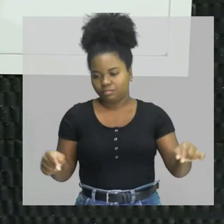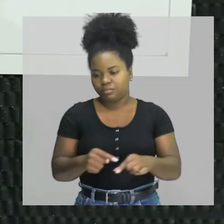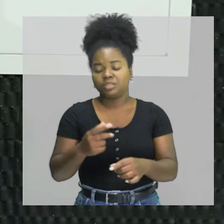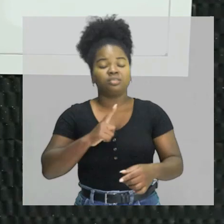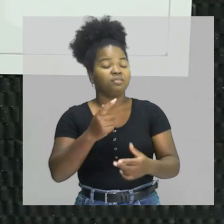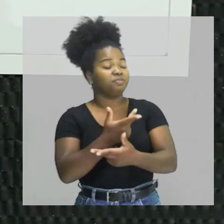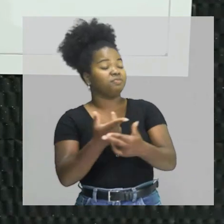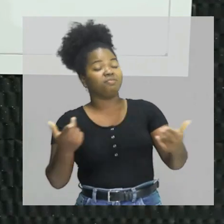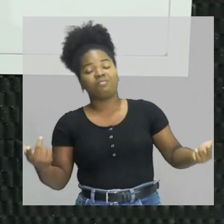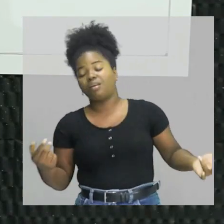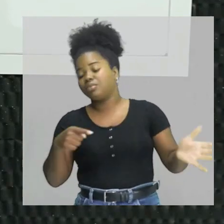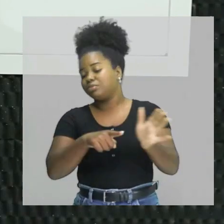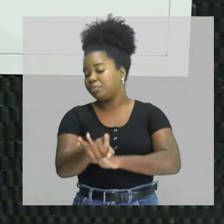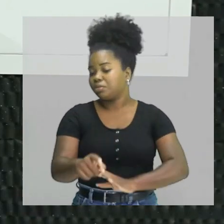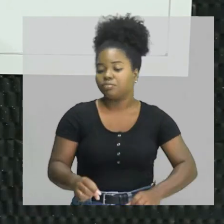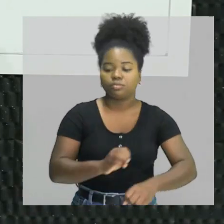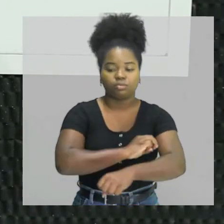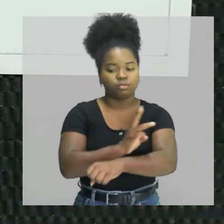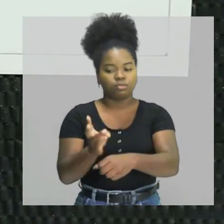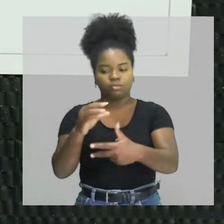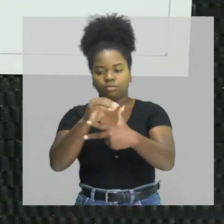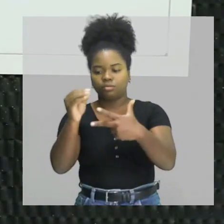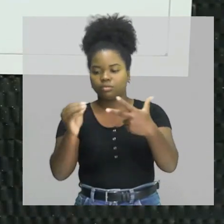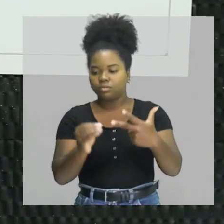Várias questões da UEMA e do Enem trazem